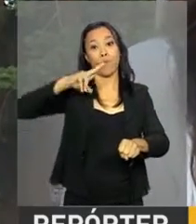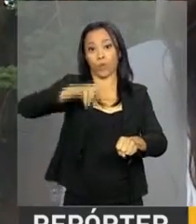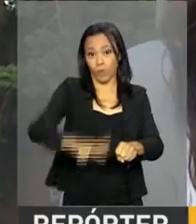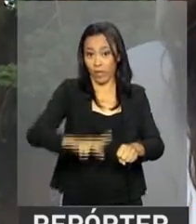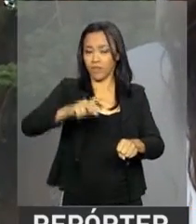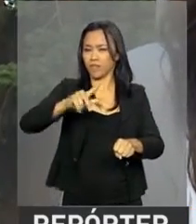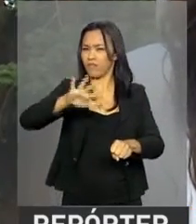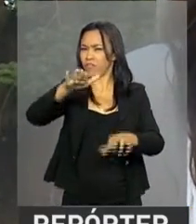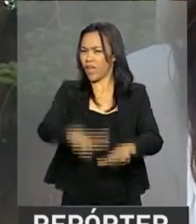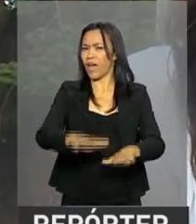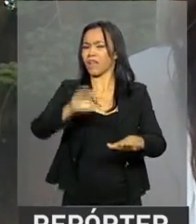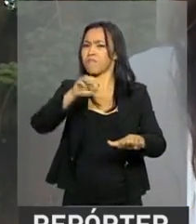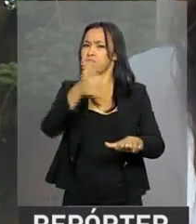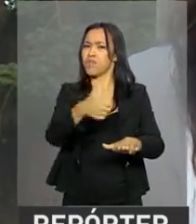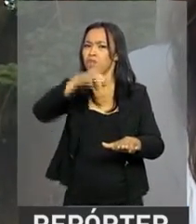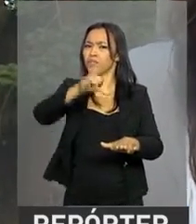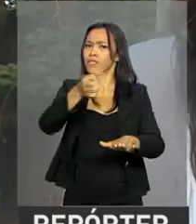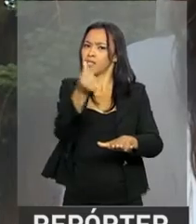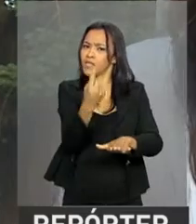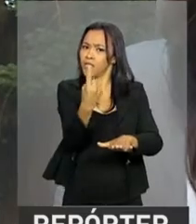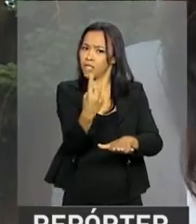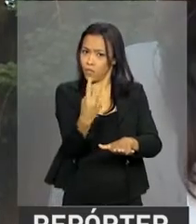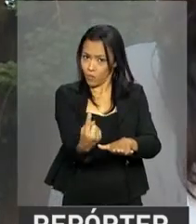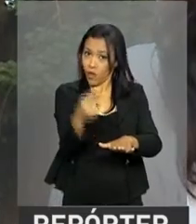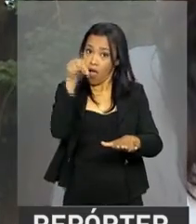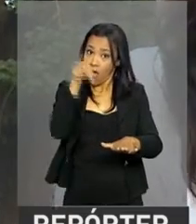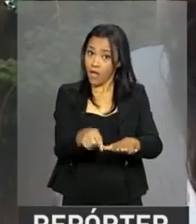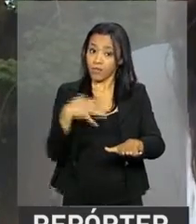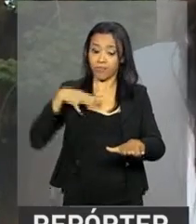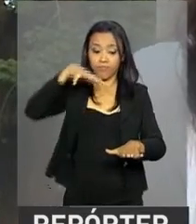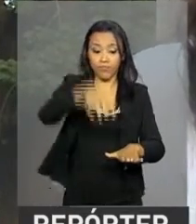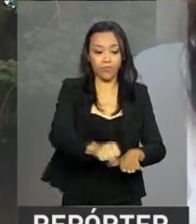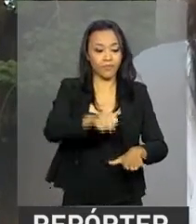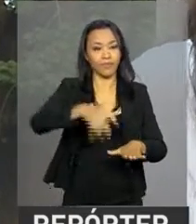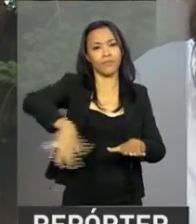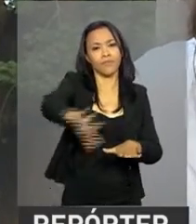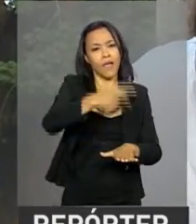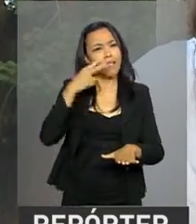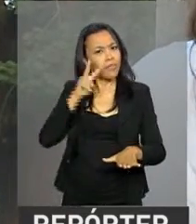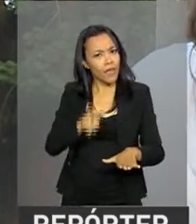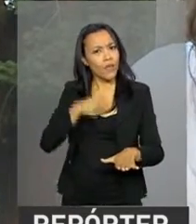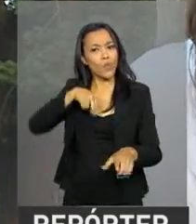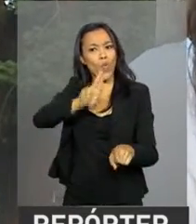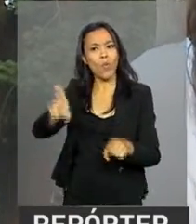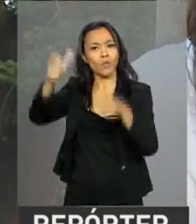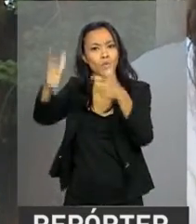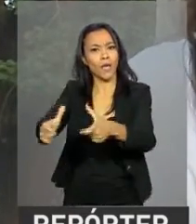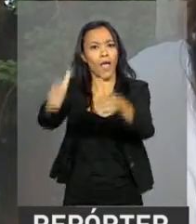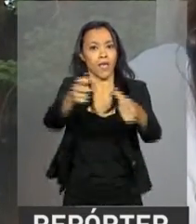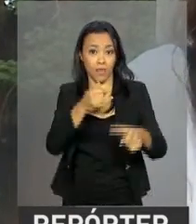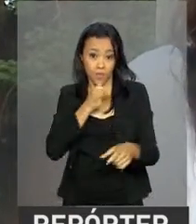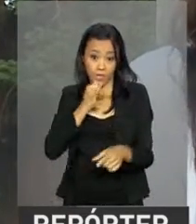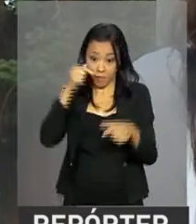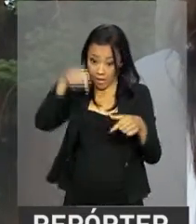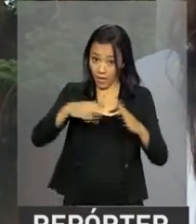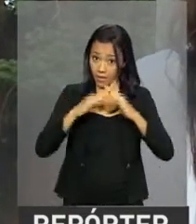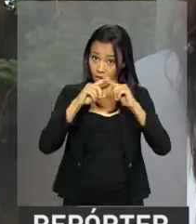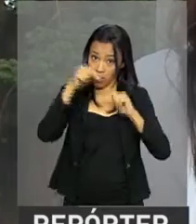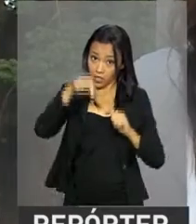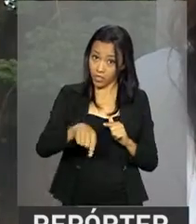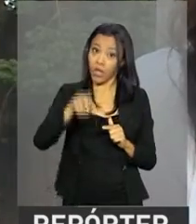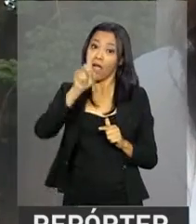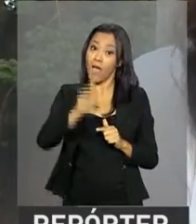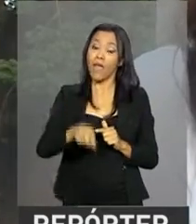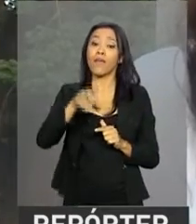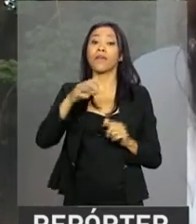até 1961. A marca dessa colonização pode ser vista nos nomes dos lugares, como por exemplo dessa igreja, que se